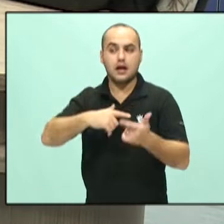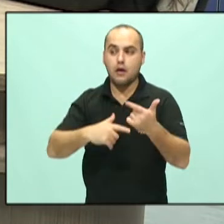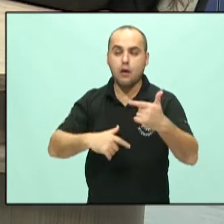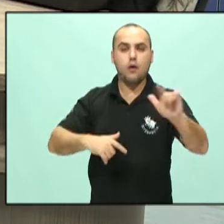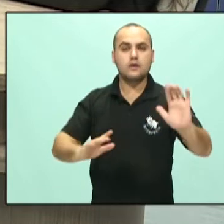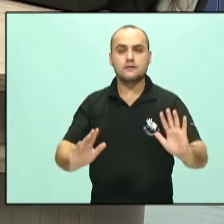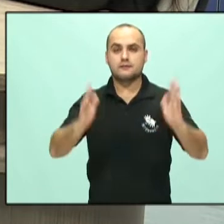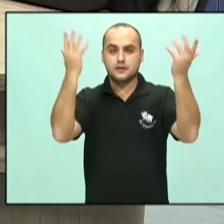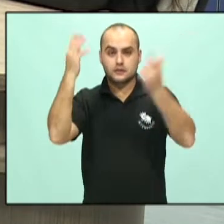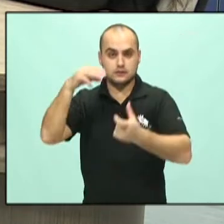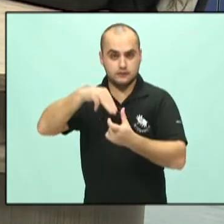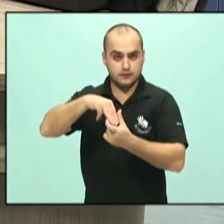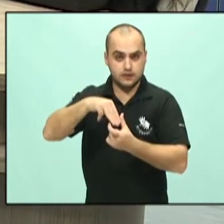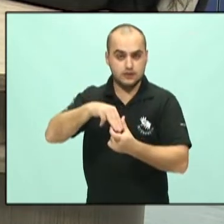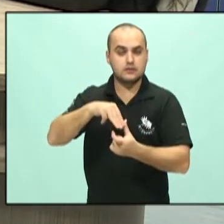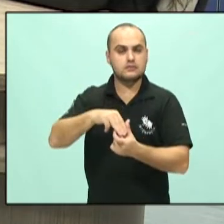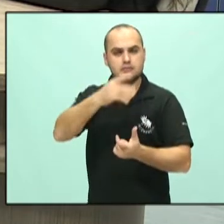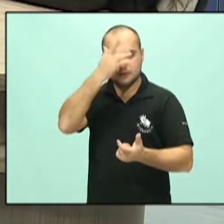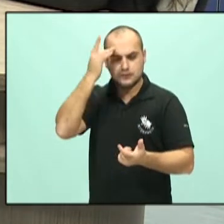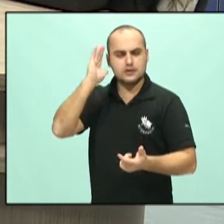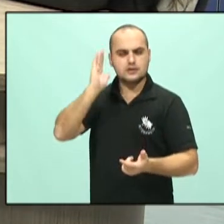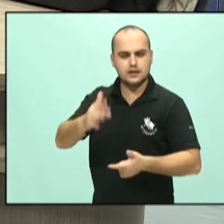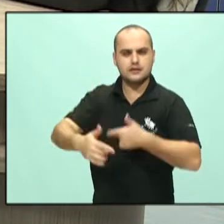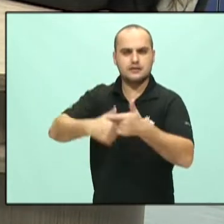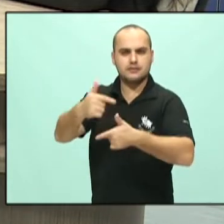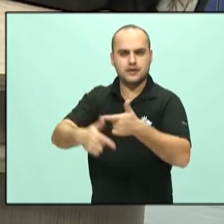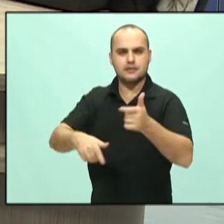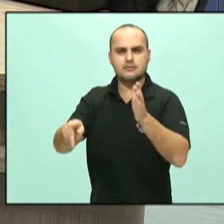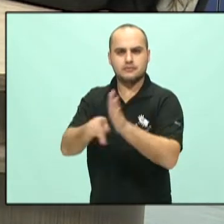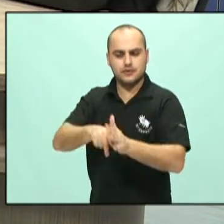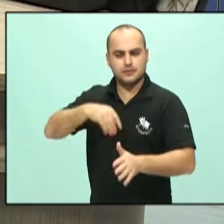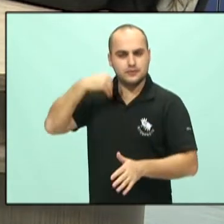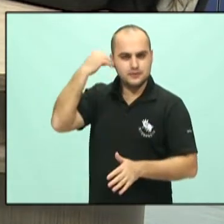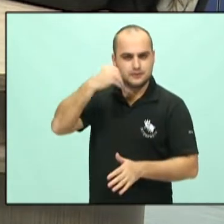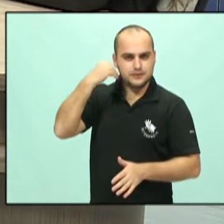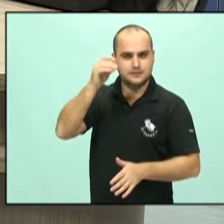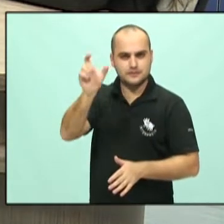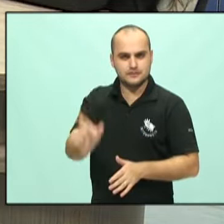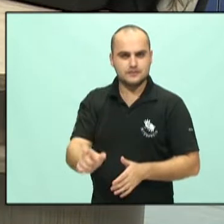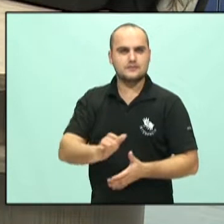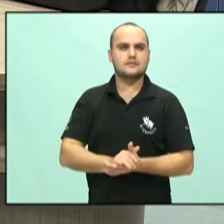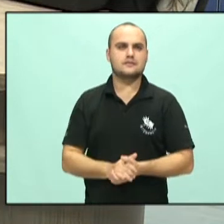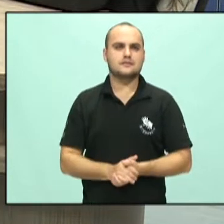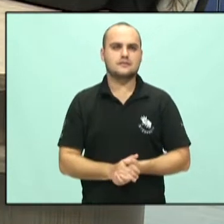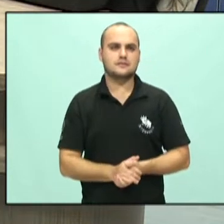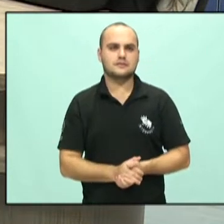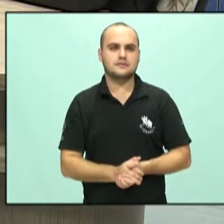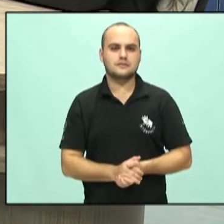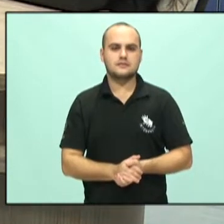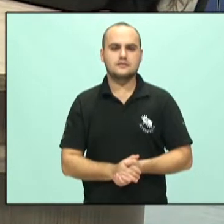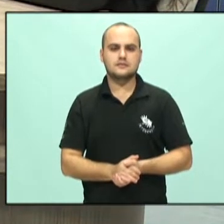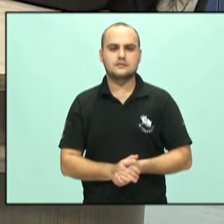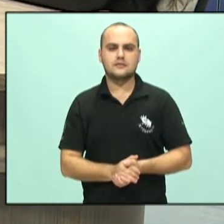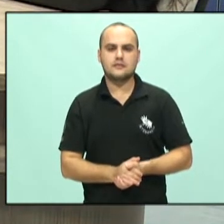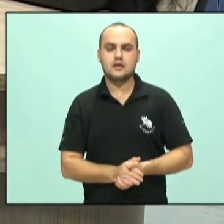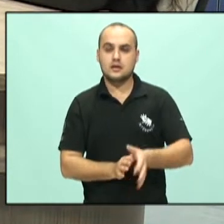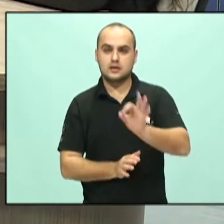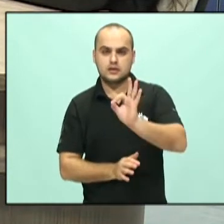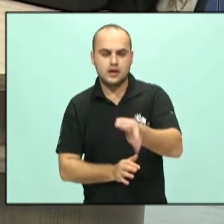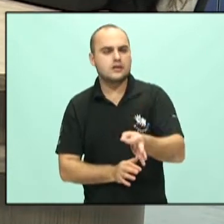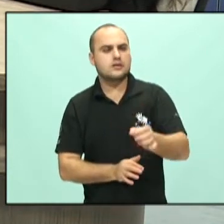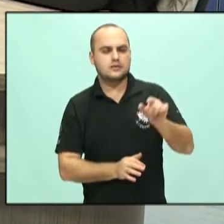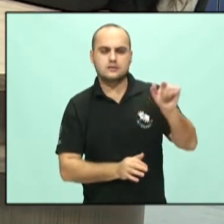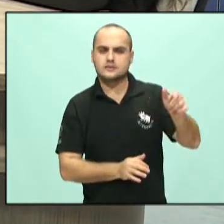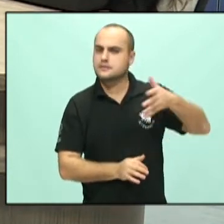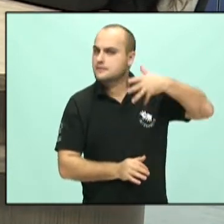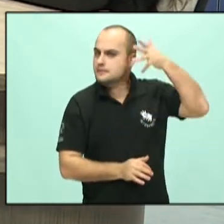pessoas próximas que já estão atuando no mercado e vão dar essa experiência, né? Falando dessa essa palestra, o tema produção de